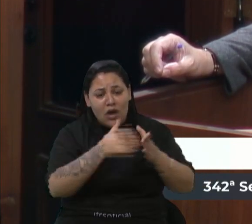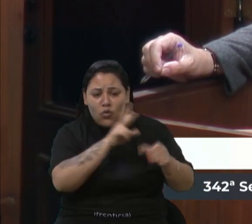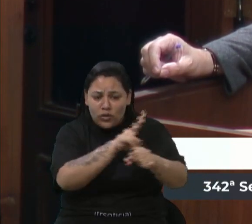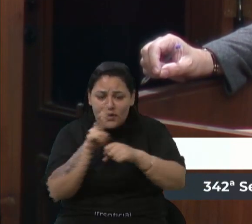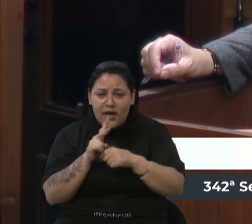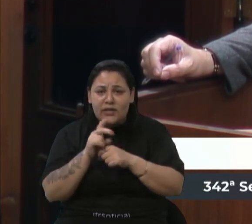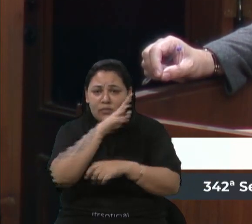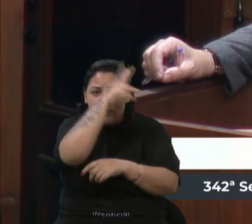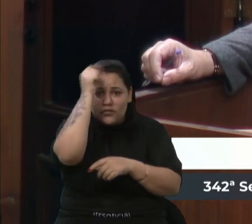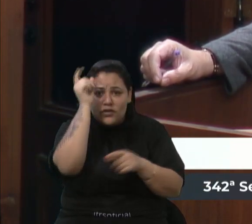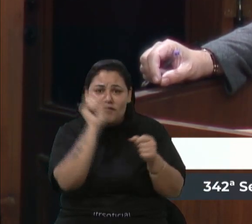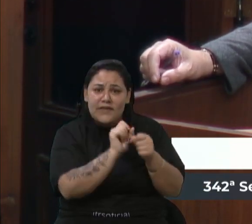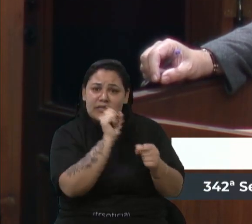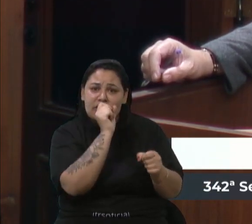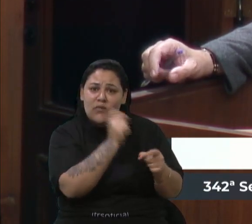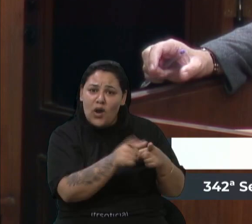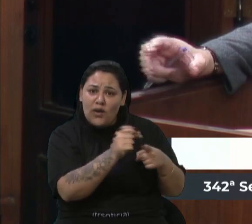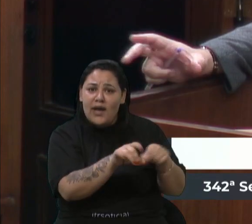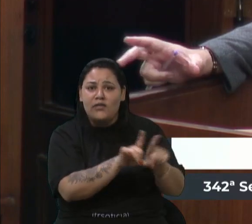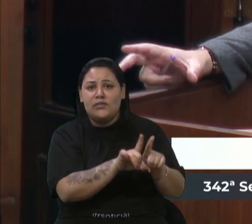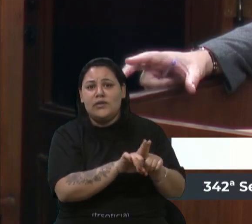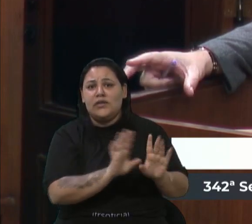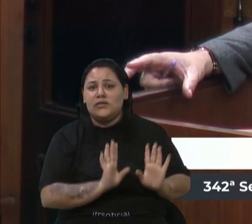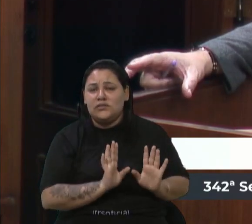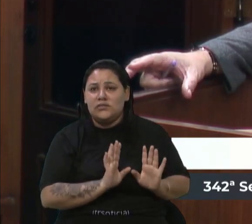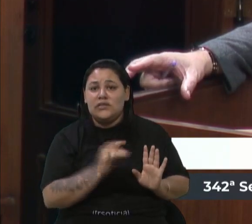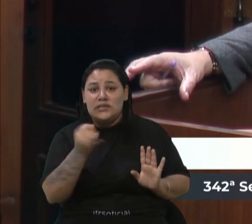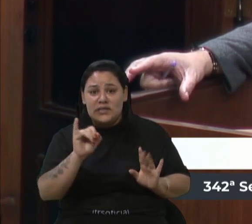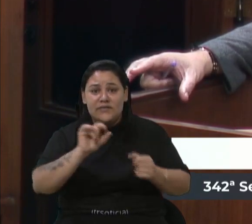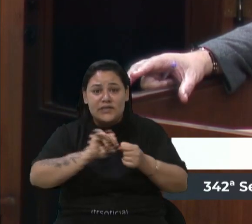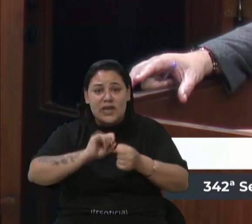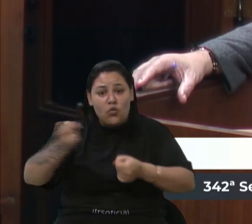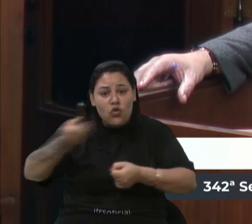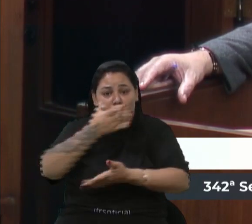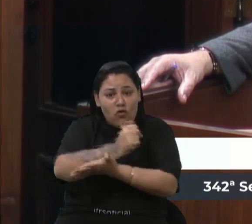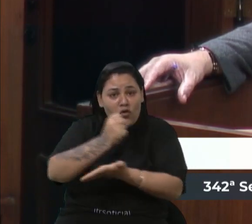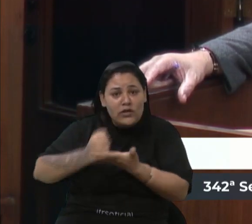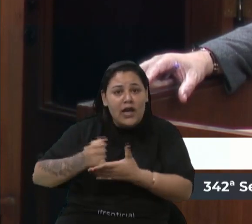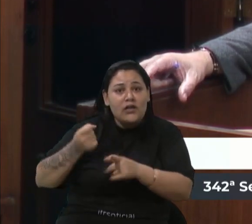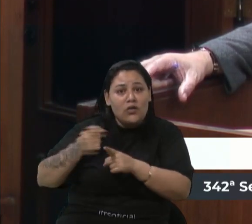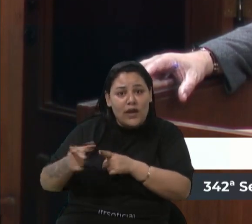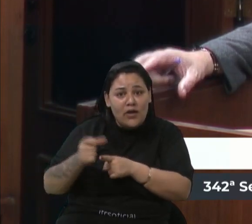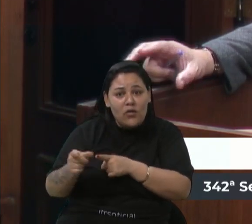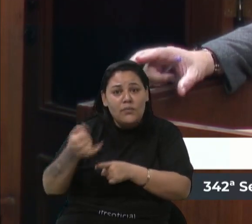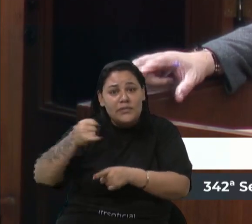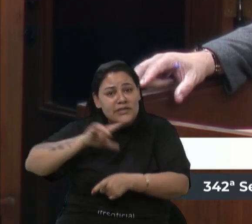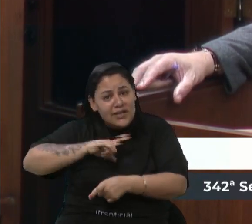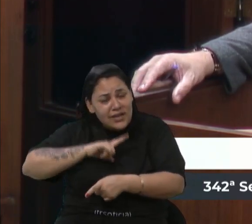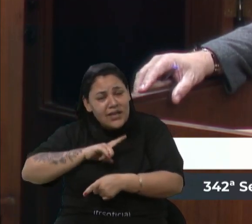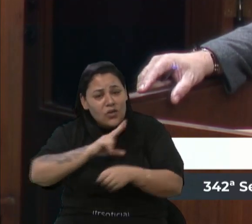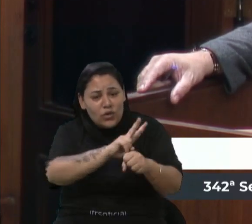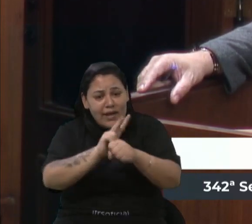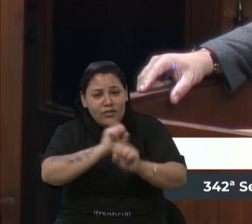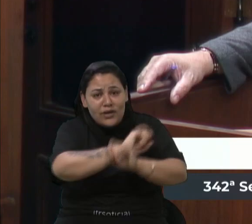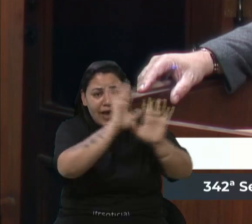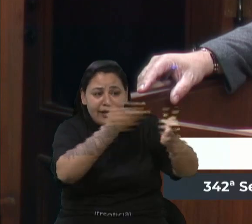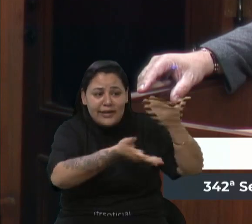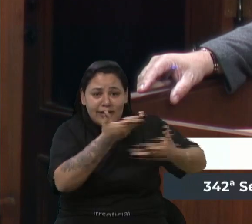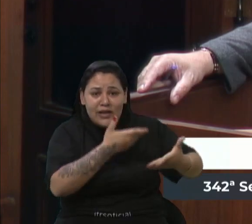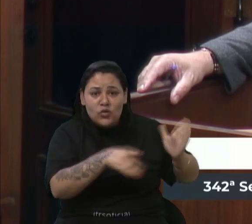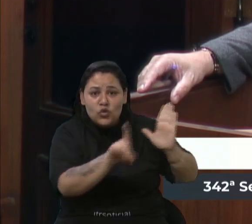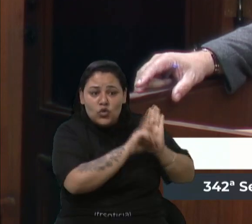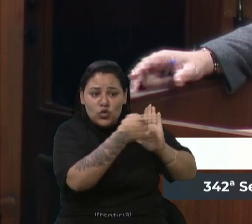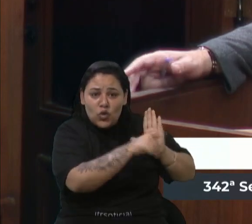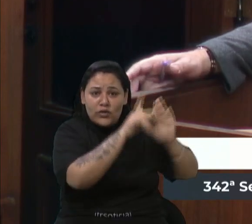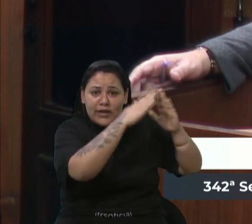esses aluguéis, se for fazer algum outro aluguel, de ter muito bem isso tratado com o proprietário. Porque